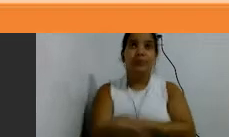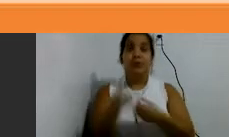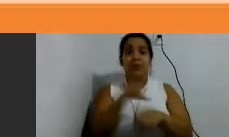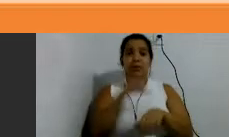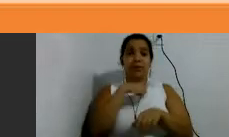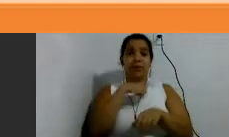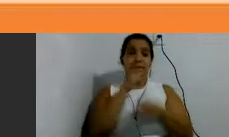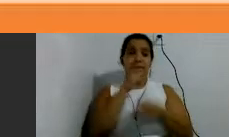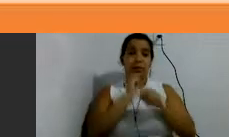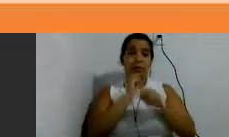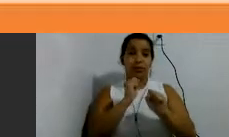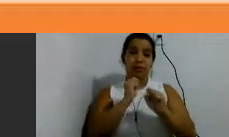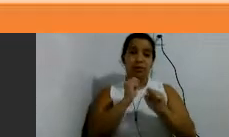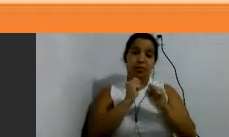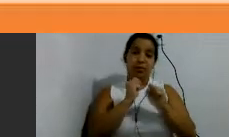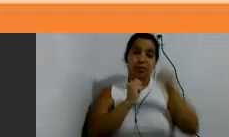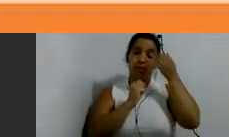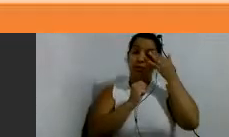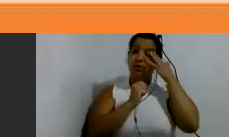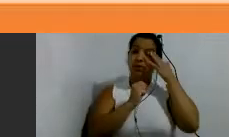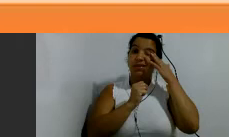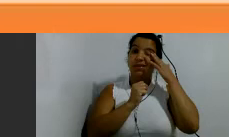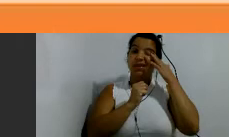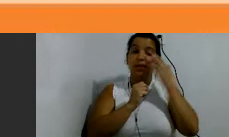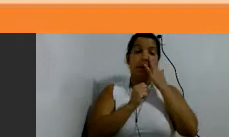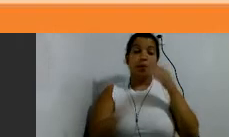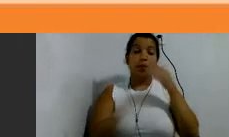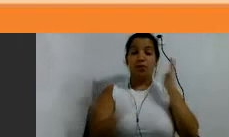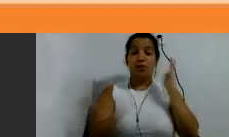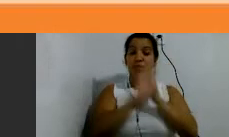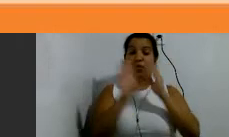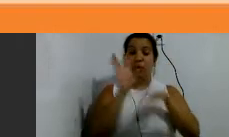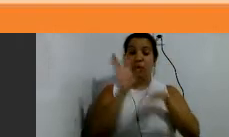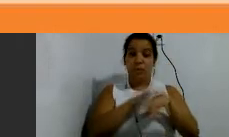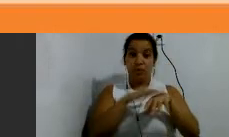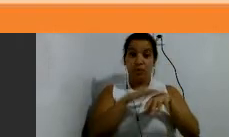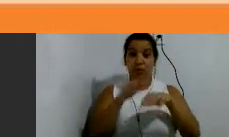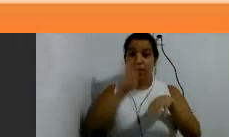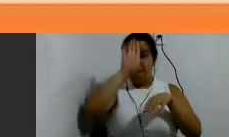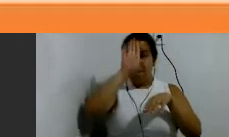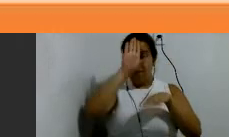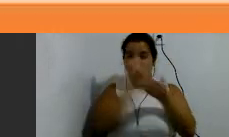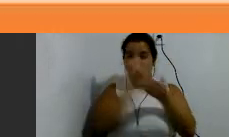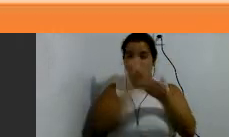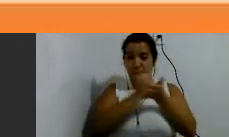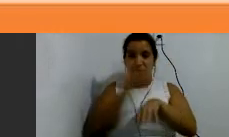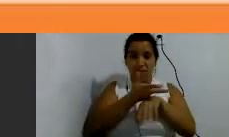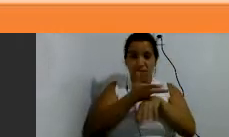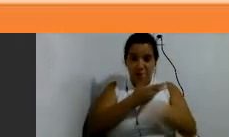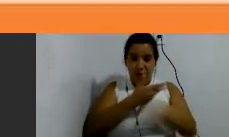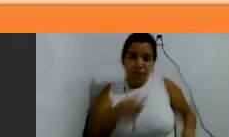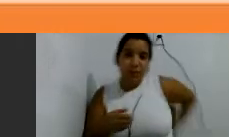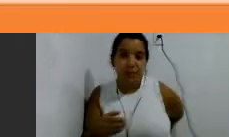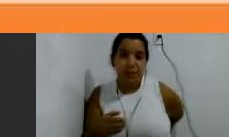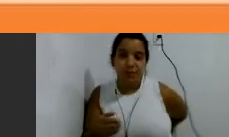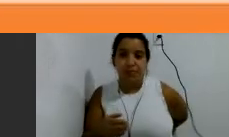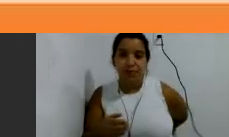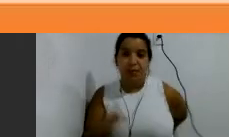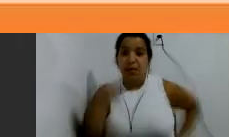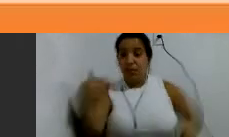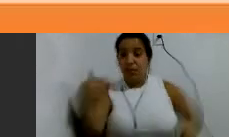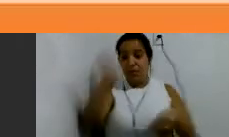de diagnosticar o paciente aqui, ó, no primeiro pico febril e tratar ele, daqui para frente você não tem mais.